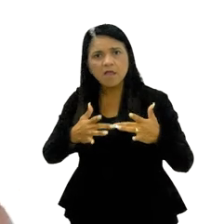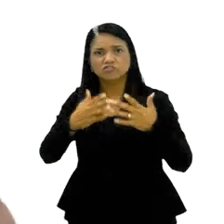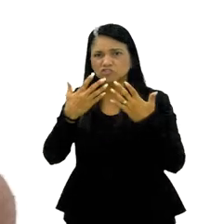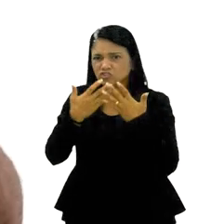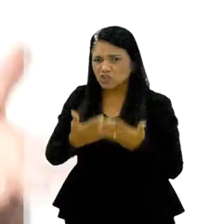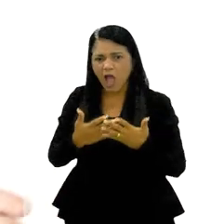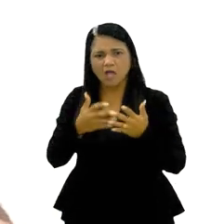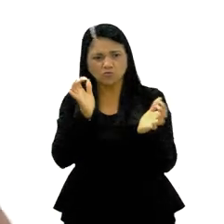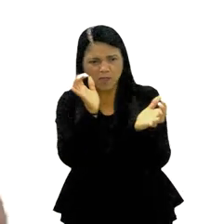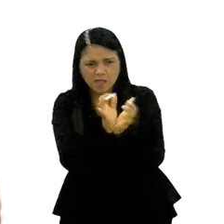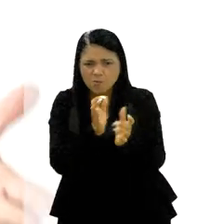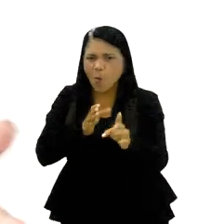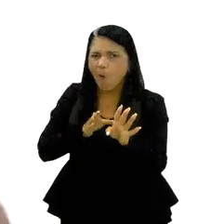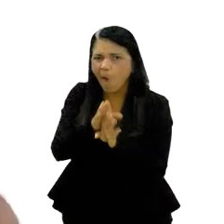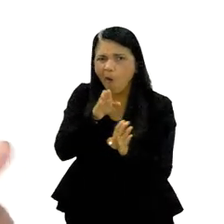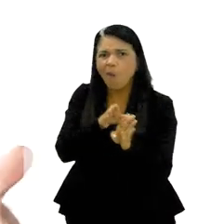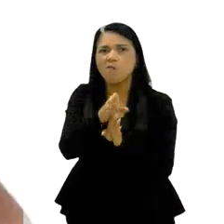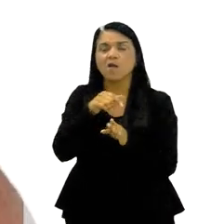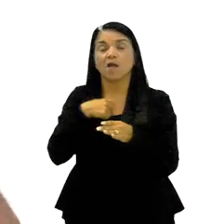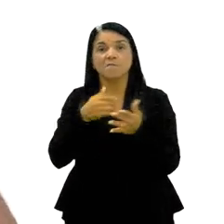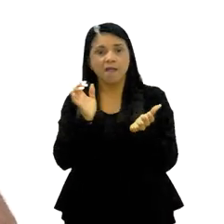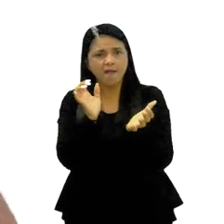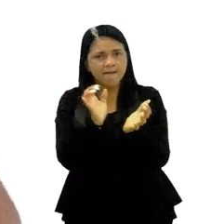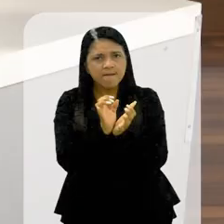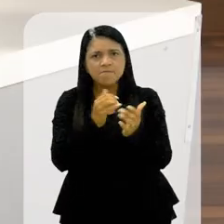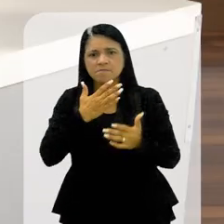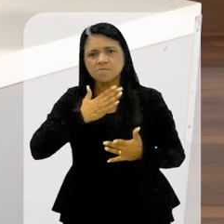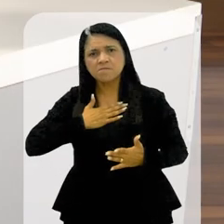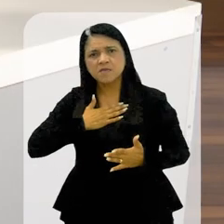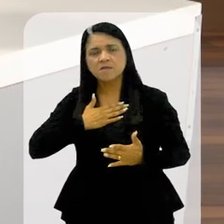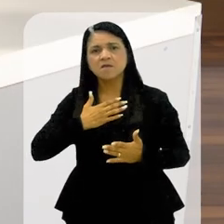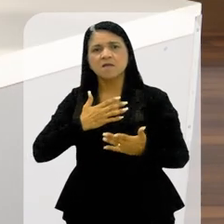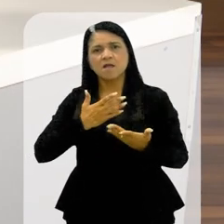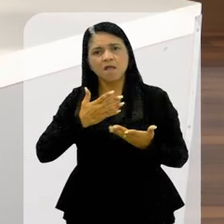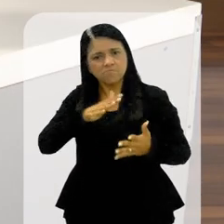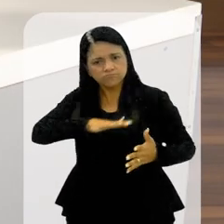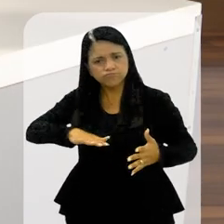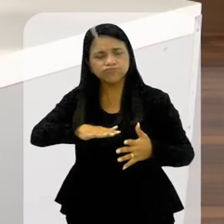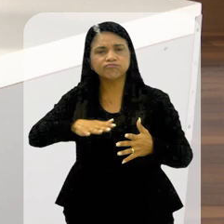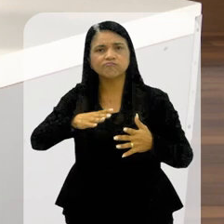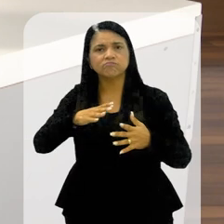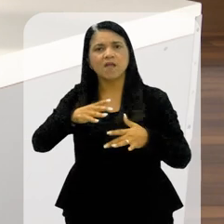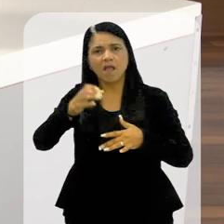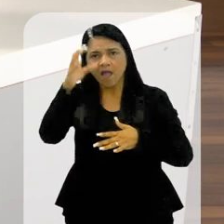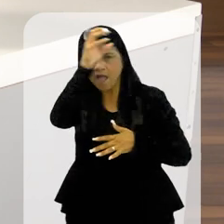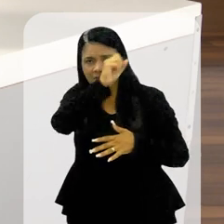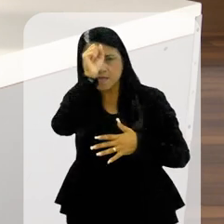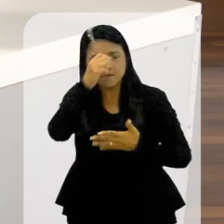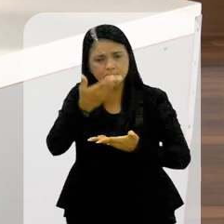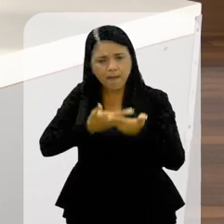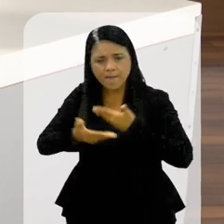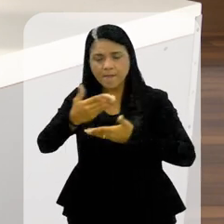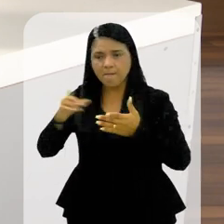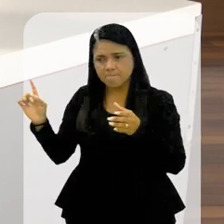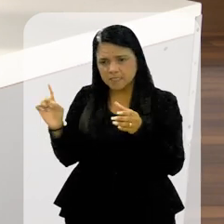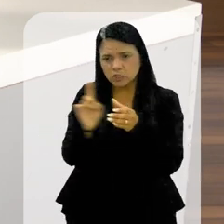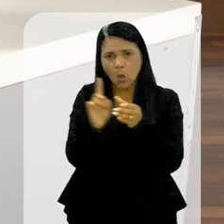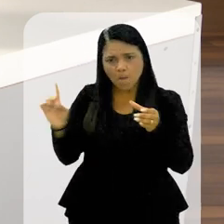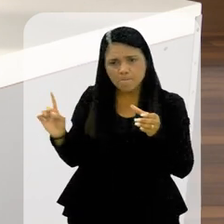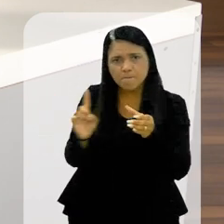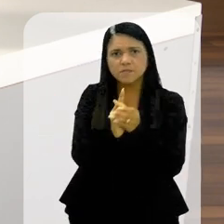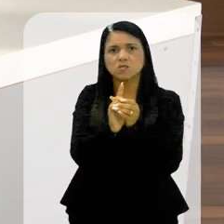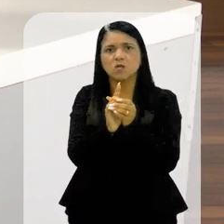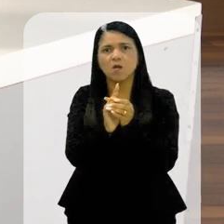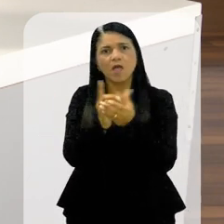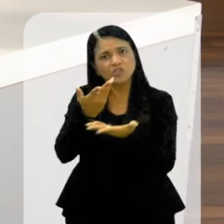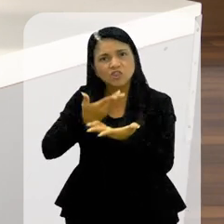responsável, eu sou um cara dedicado, eu sou um cara chato com a minha equipe. Então, acaba que a sua equipe se torna um espaço de aprendizado, muito, né? Você grande, traz,